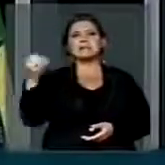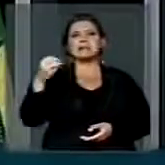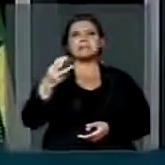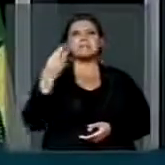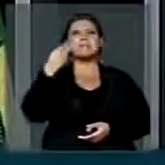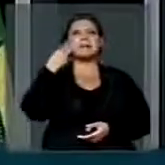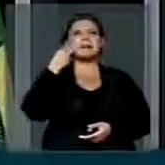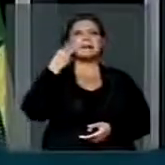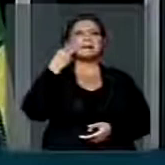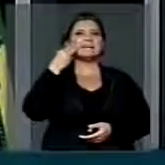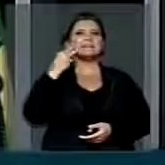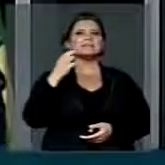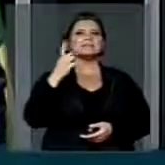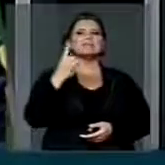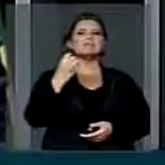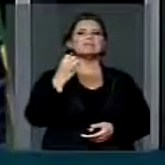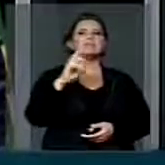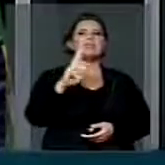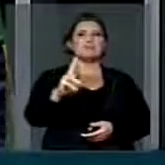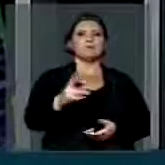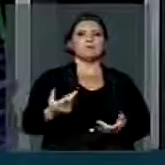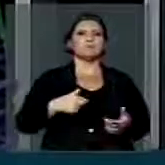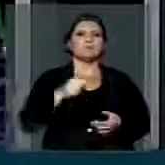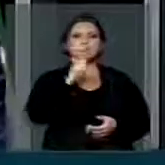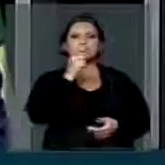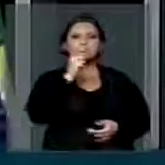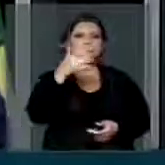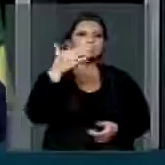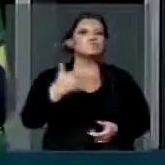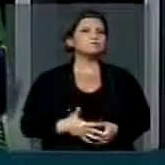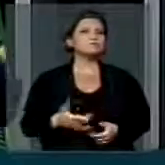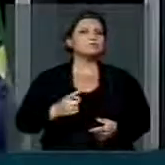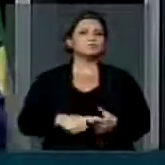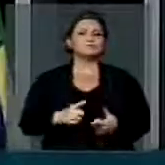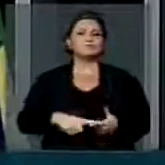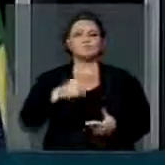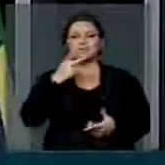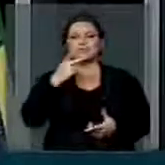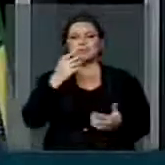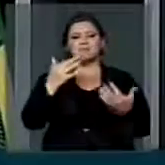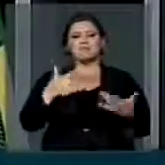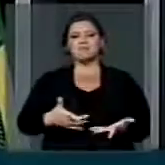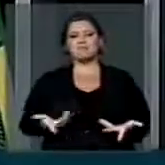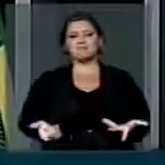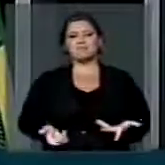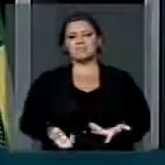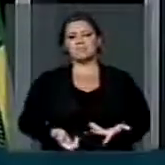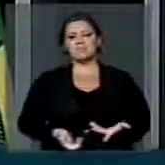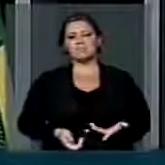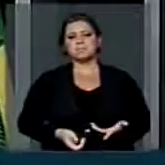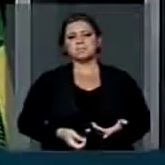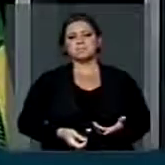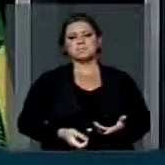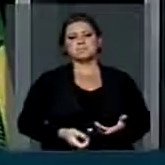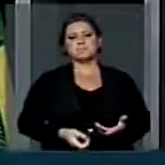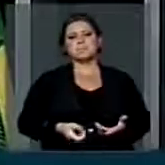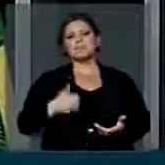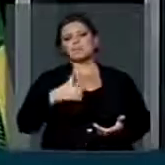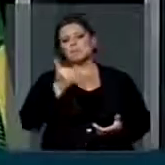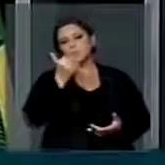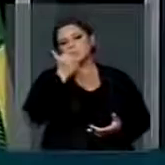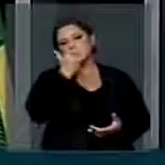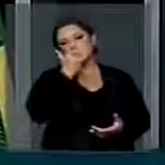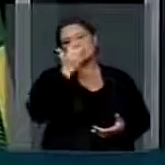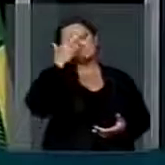essa refinaria de Passadina. Não explicou por que ela disse em nota oficial que ela foi